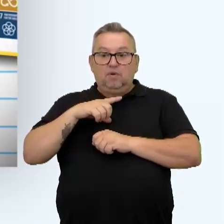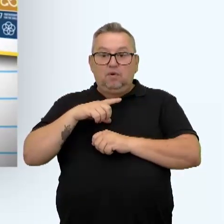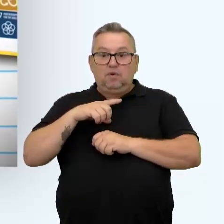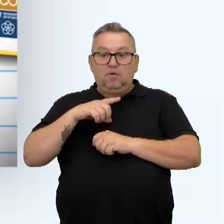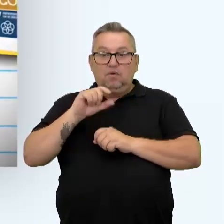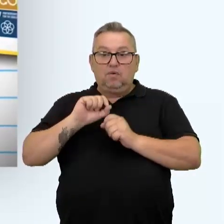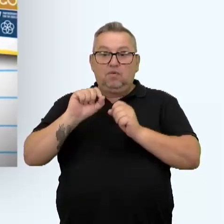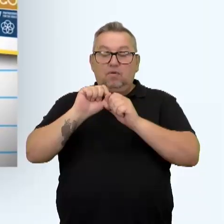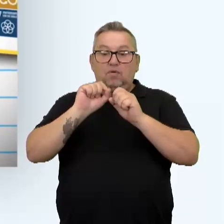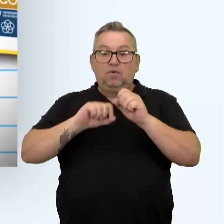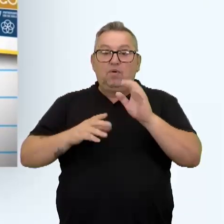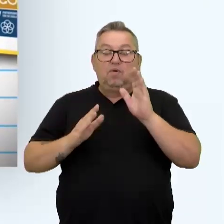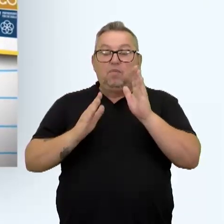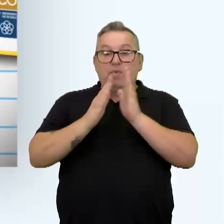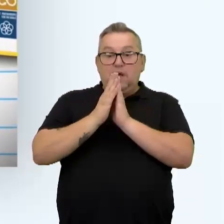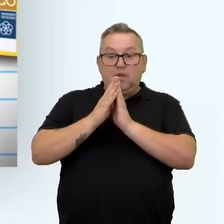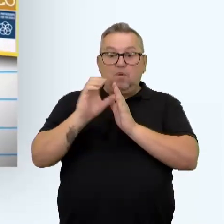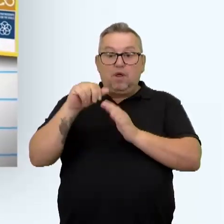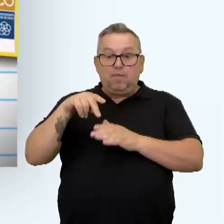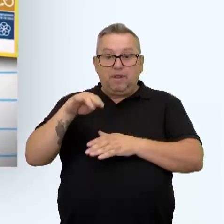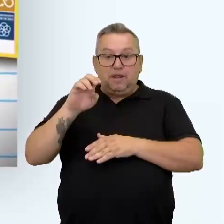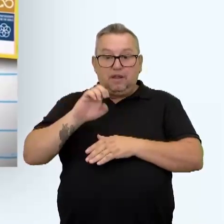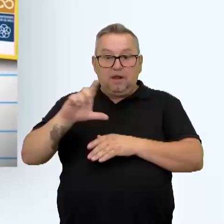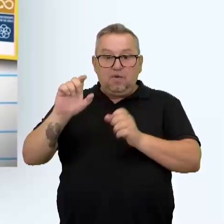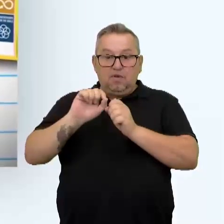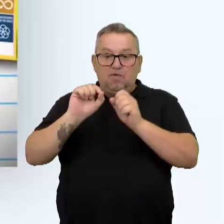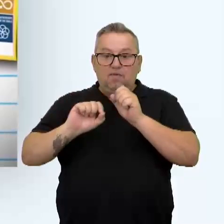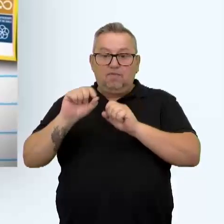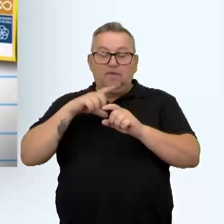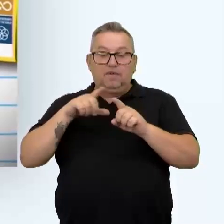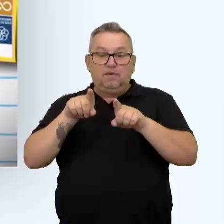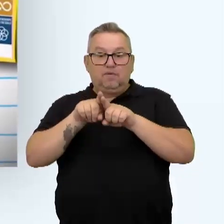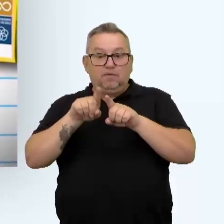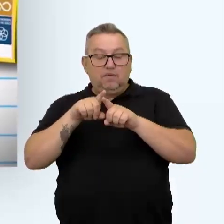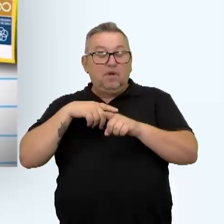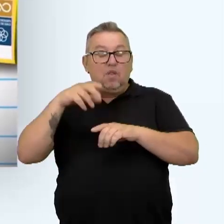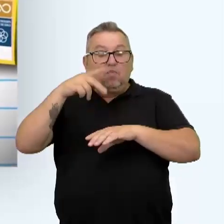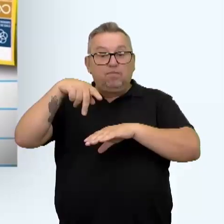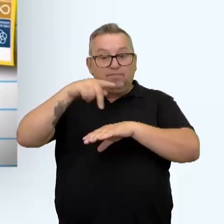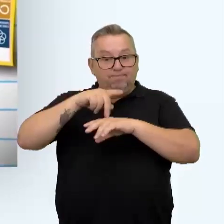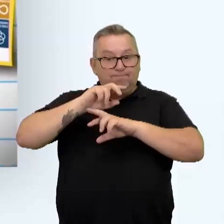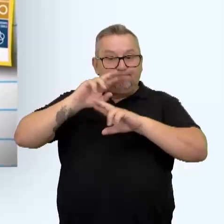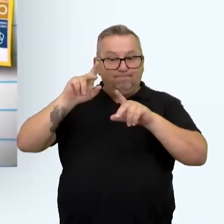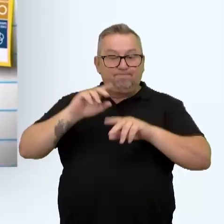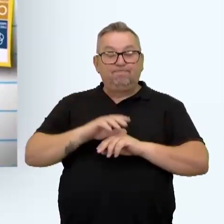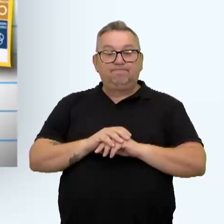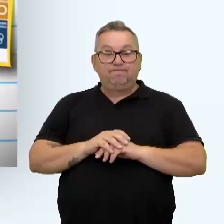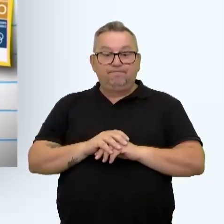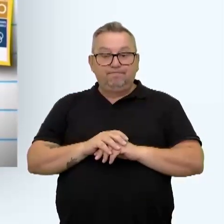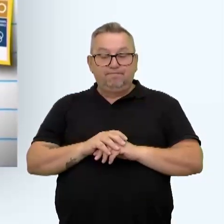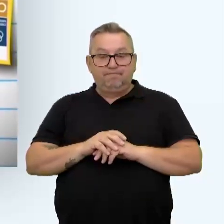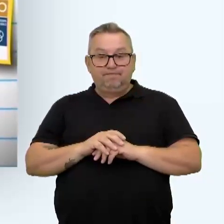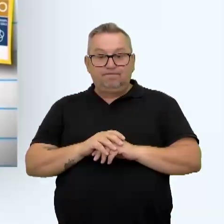com potencial de impacto ambiental, que estão no centro dos debates internacionais.